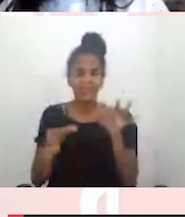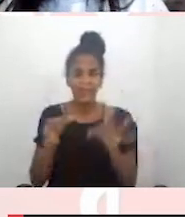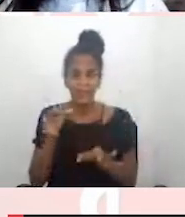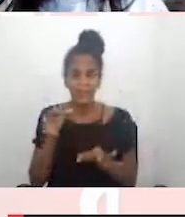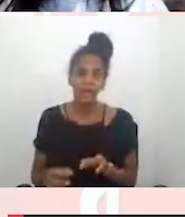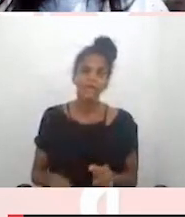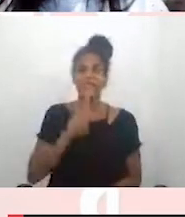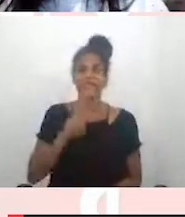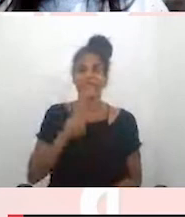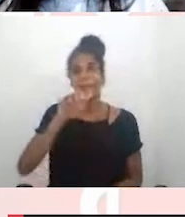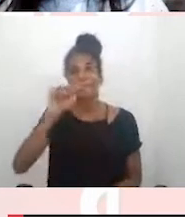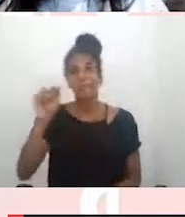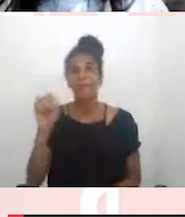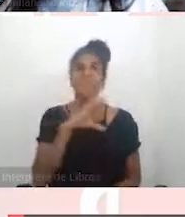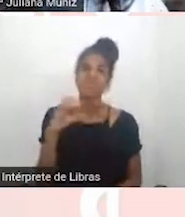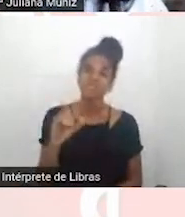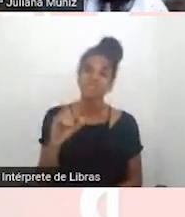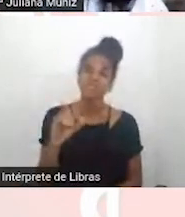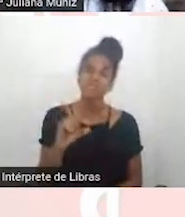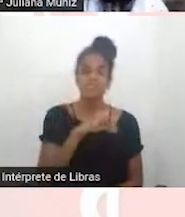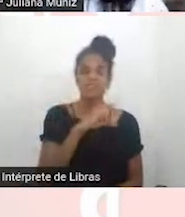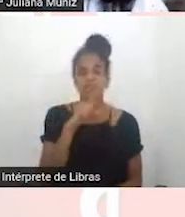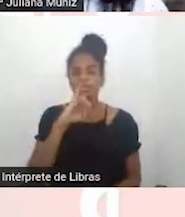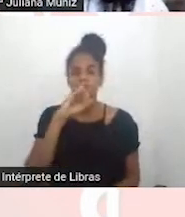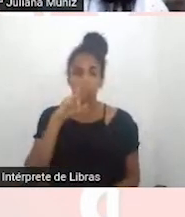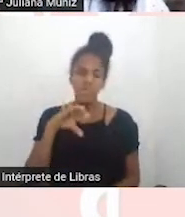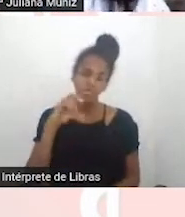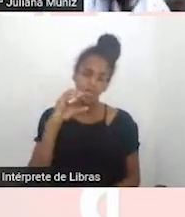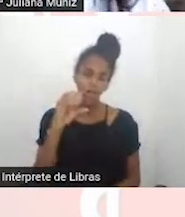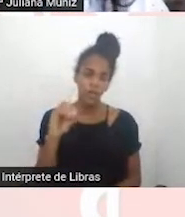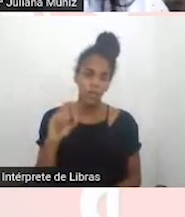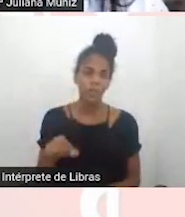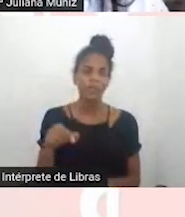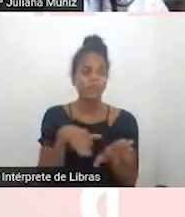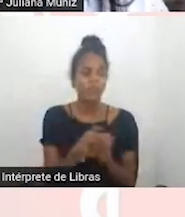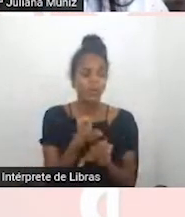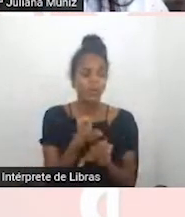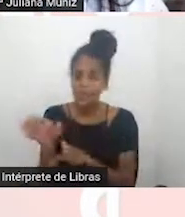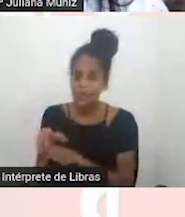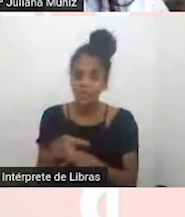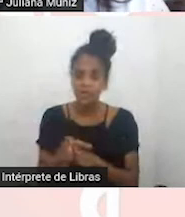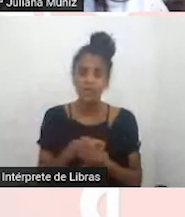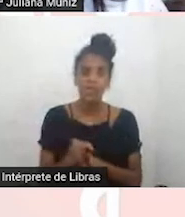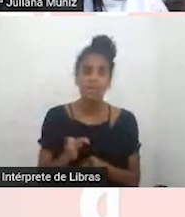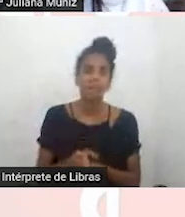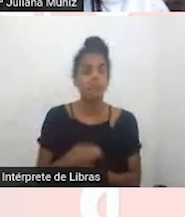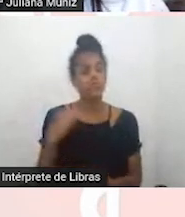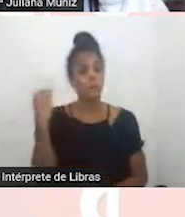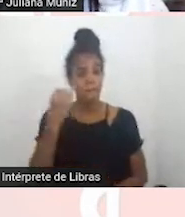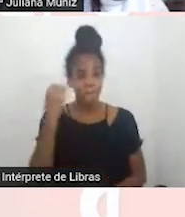Todas essas recomendações deles são, assim, venha a calhar. Eu acho que o paciente, se possível, ele tem que